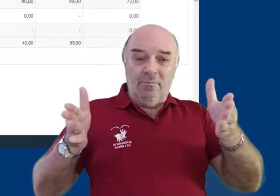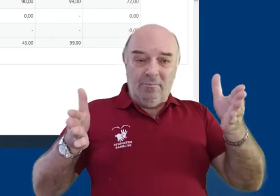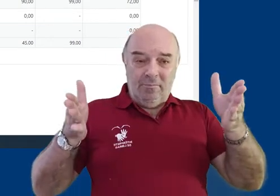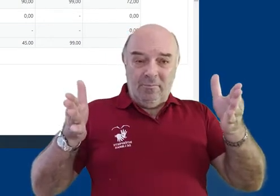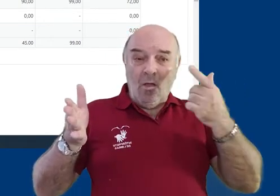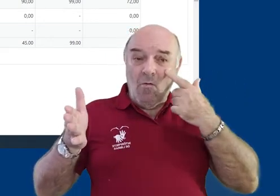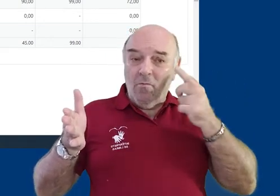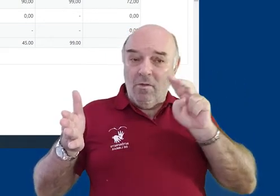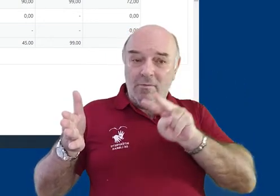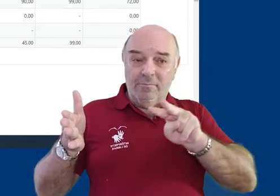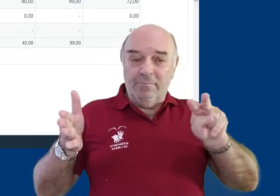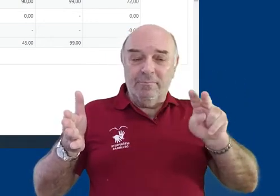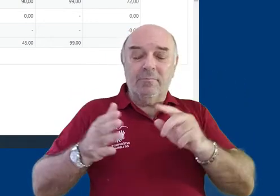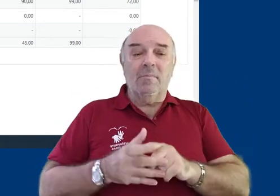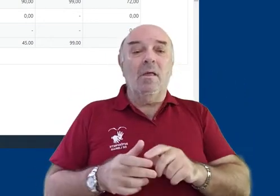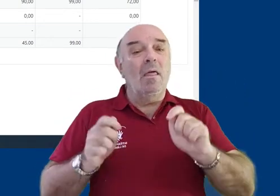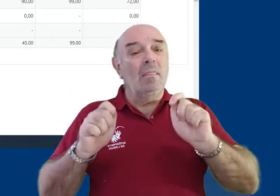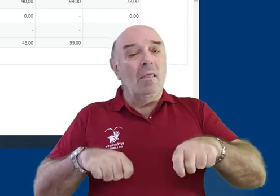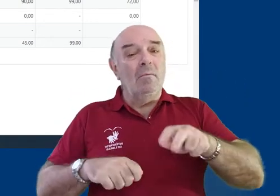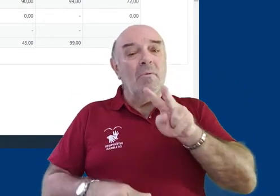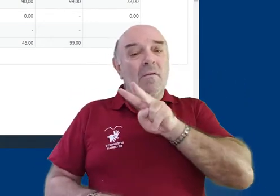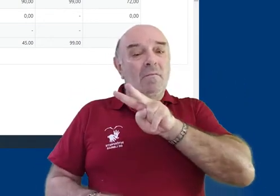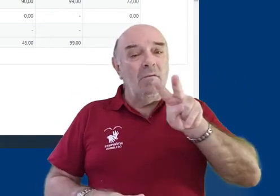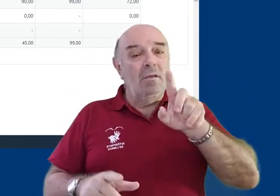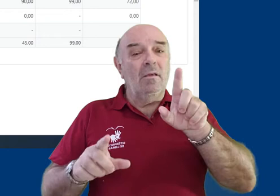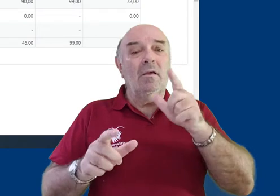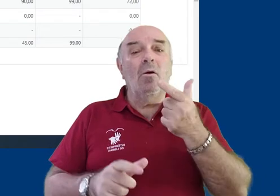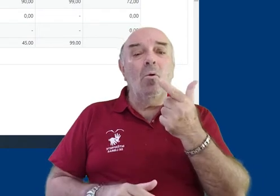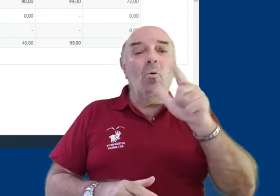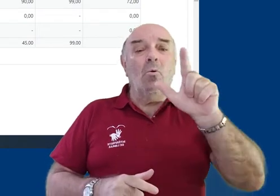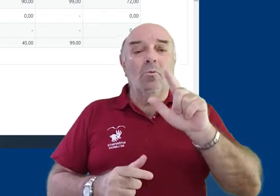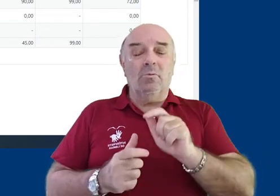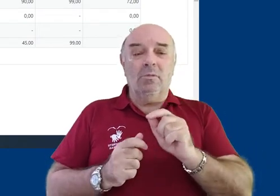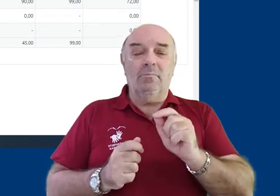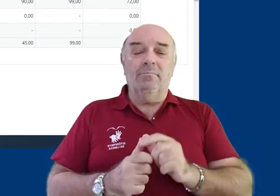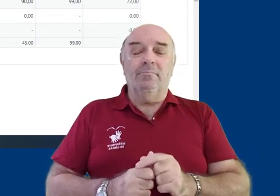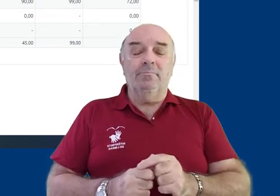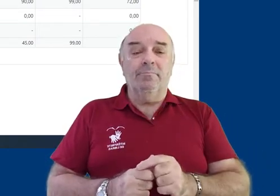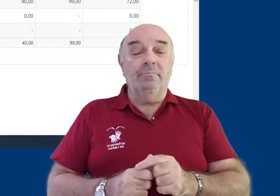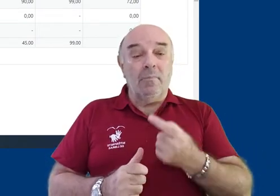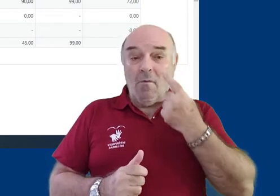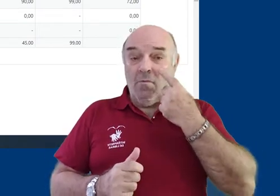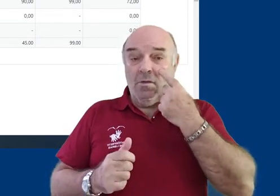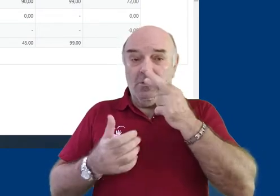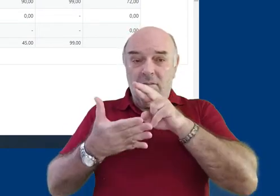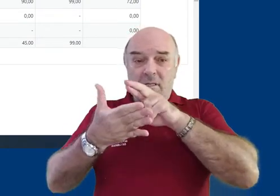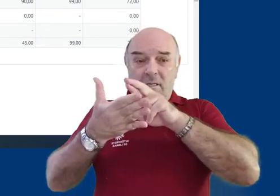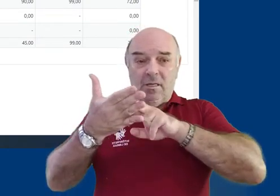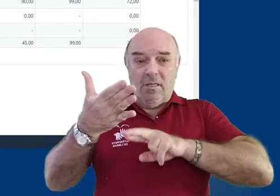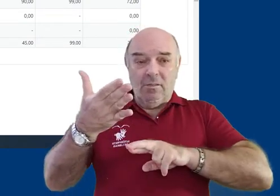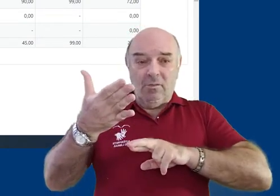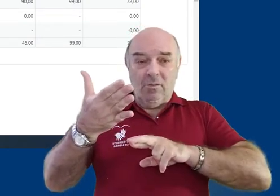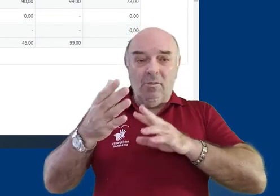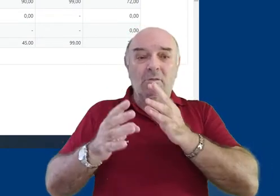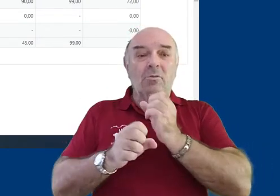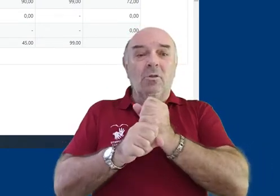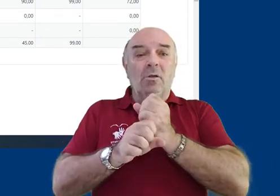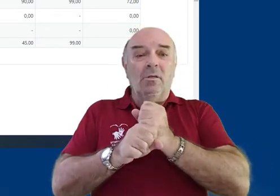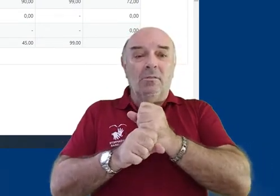é possível acessar outros modos de visualização. Reparem que no relatório de